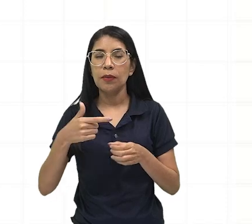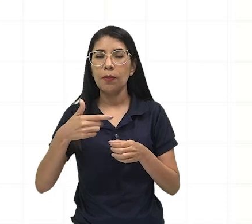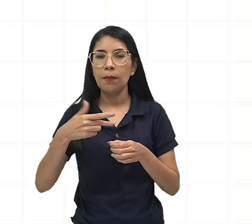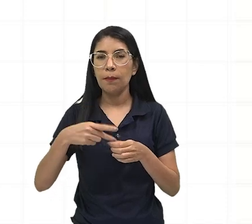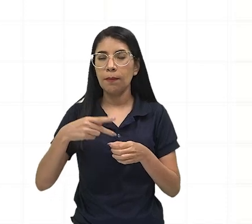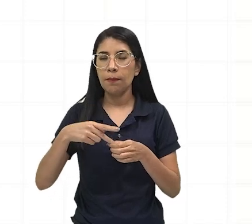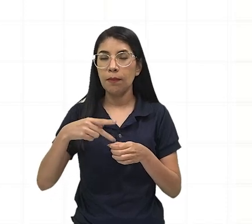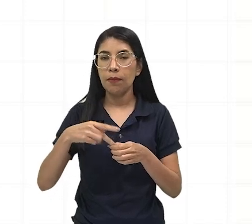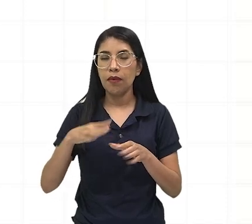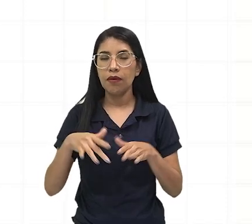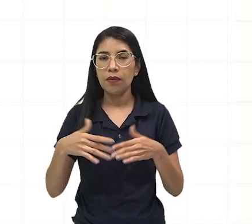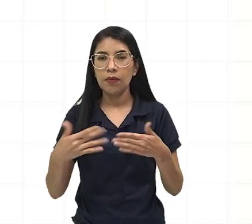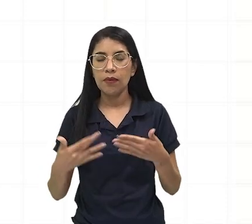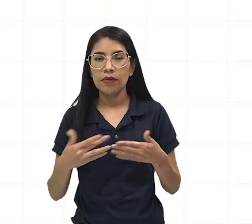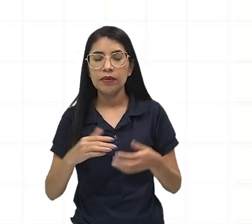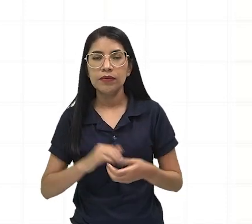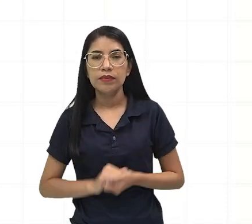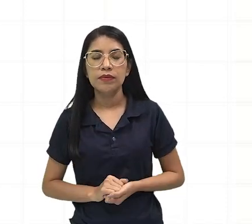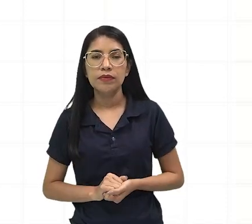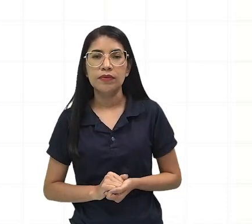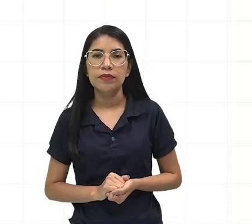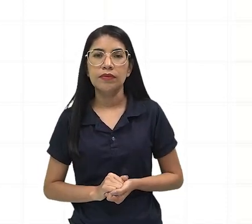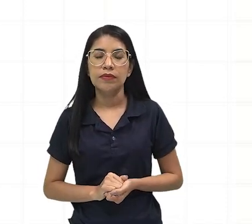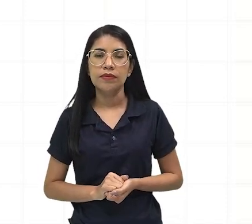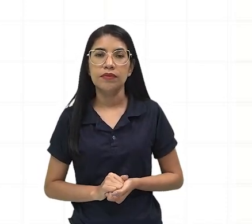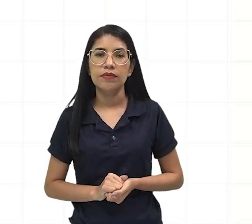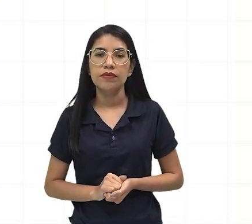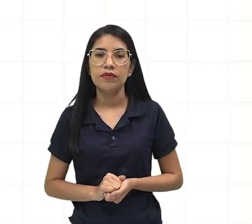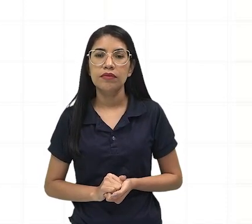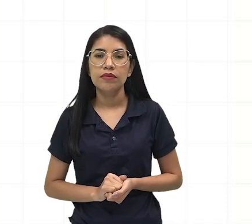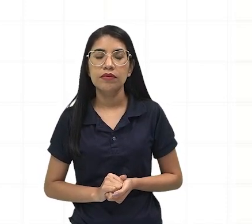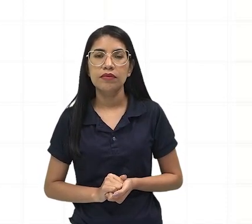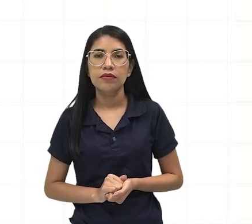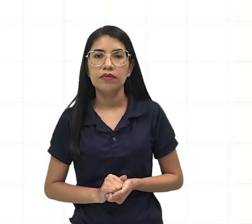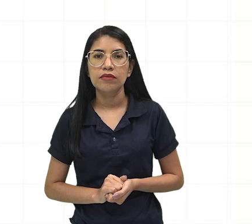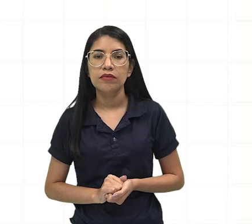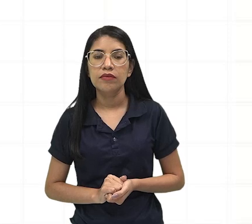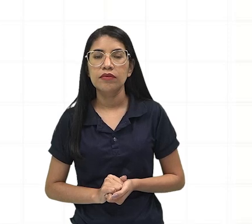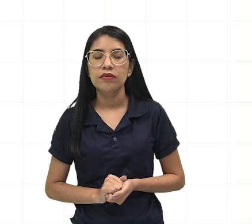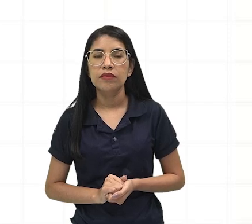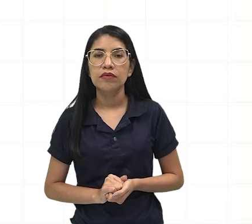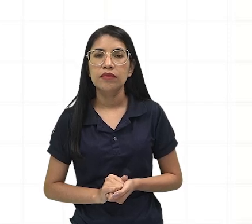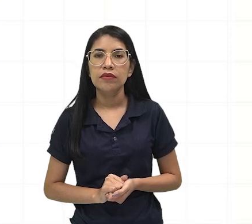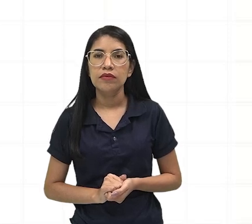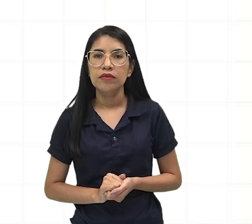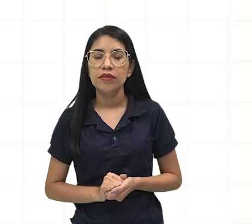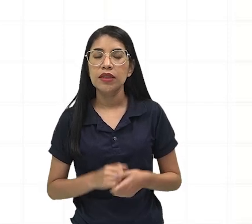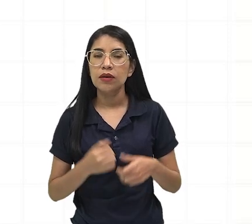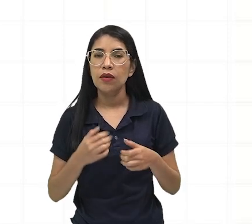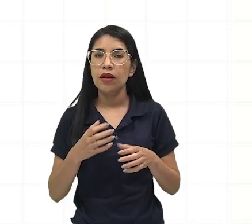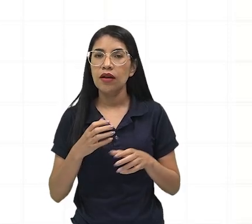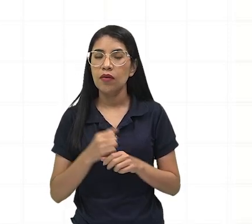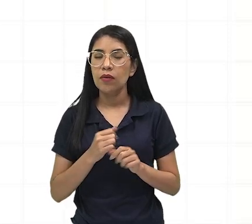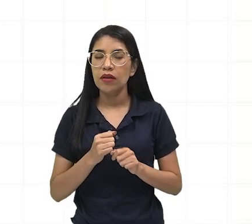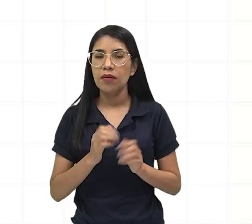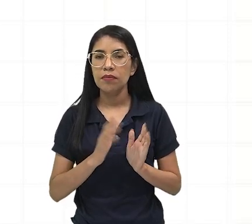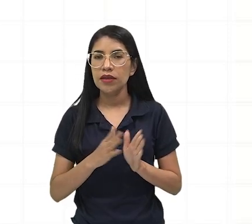que legal esse exercício. Então, o que nós faremos? Qual é o primeiro passo que eu estou